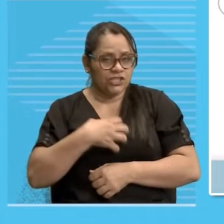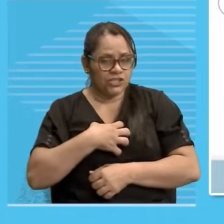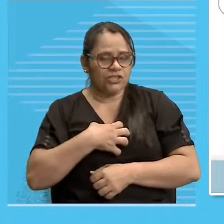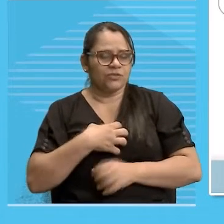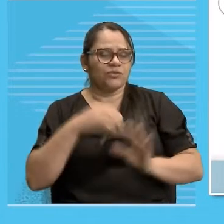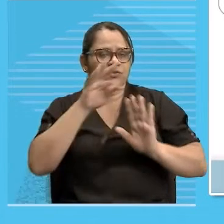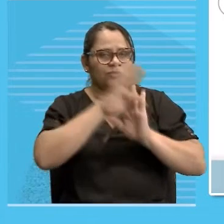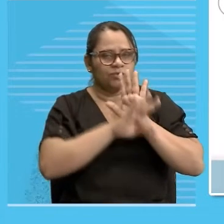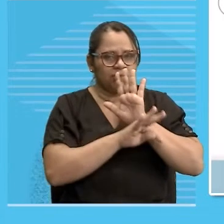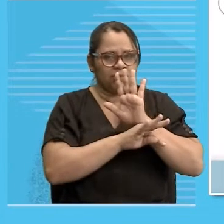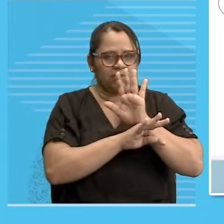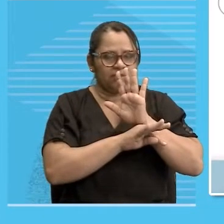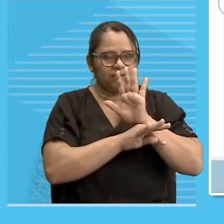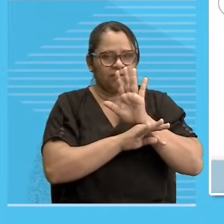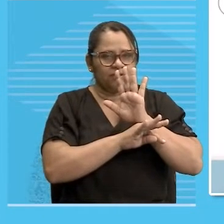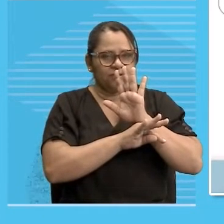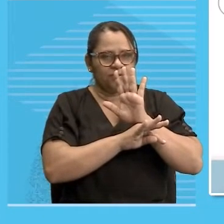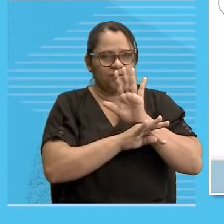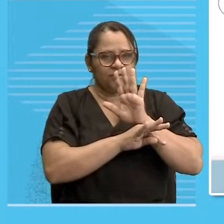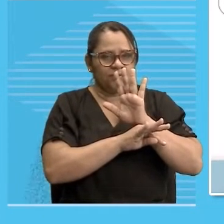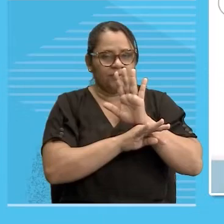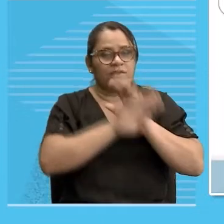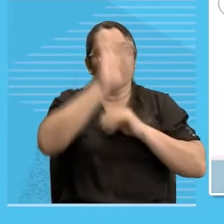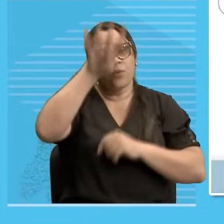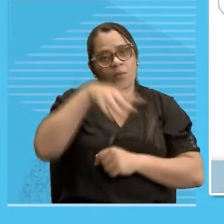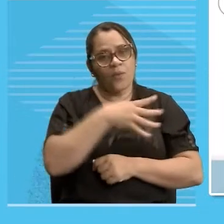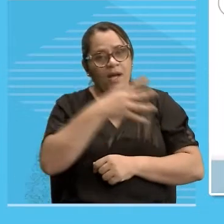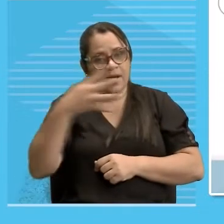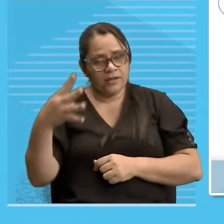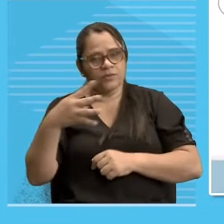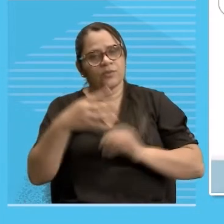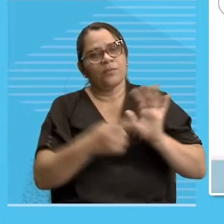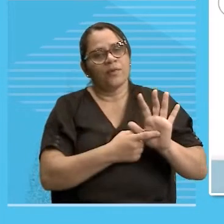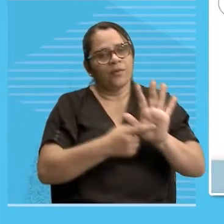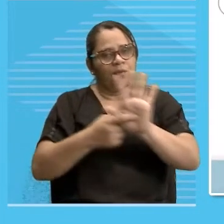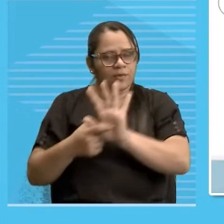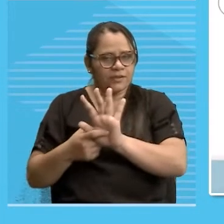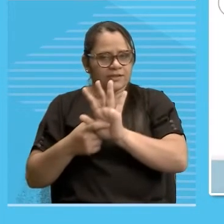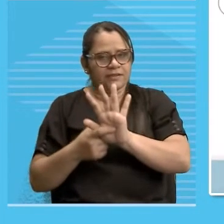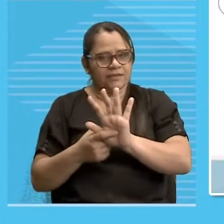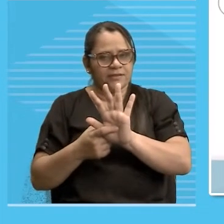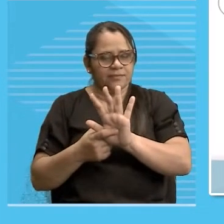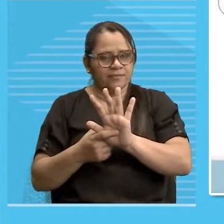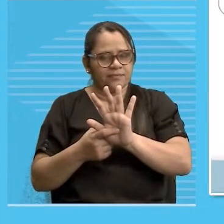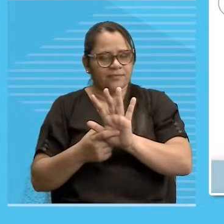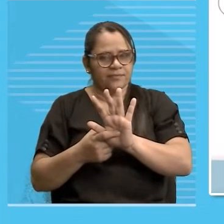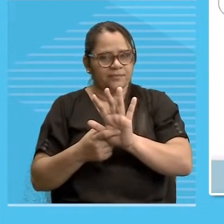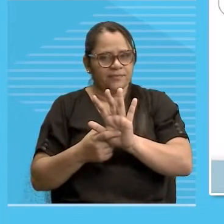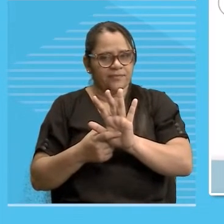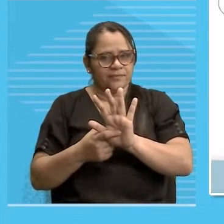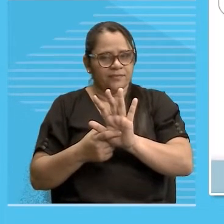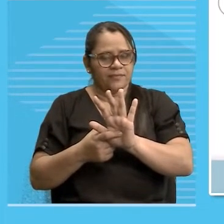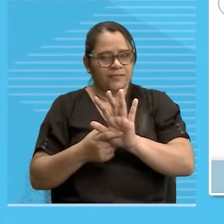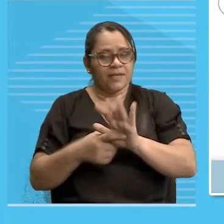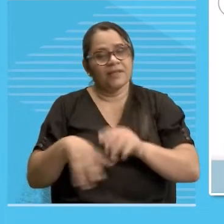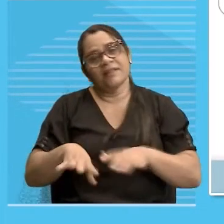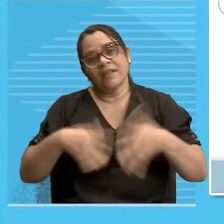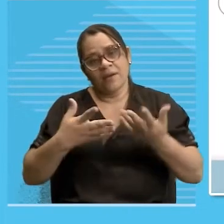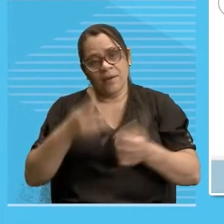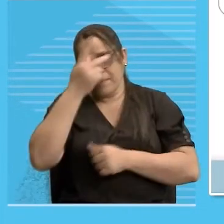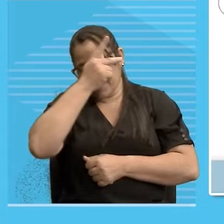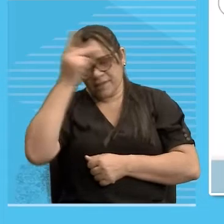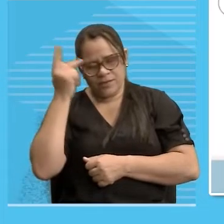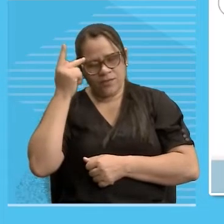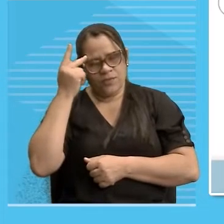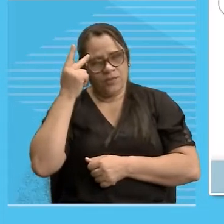esse quadrinho é bem elucidativo do papel da interjeição, né? Você vai encontrar muitas mais. Você deve ter pensado, evidentemente, em outras que você já usou, ou